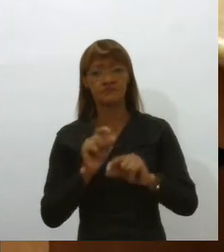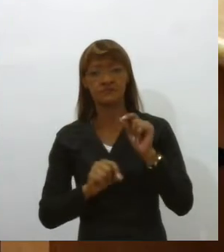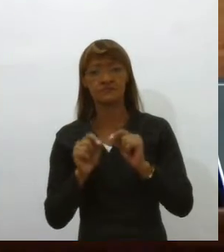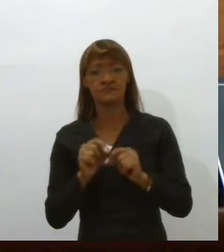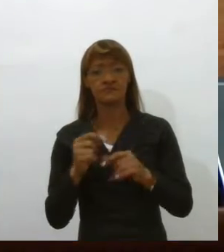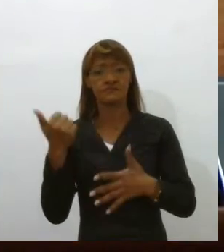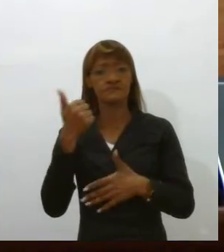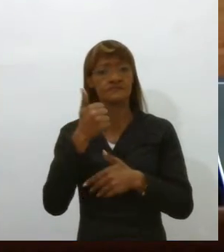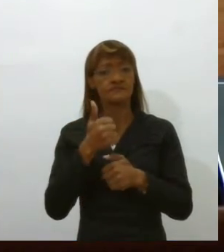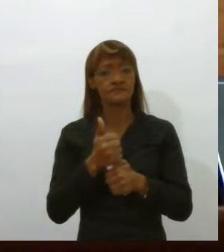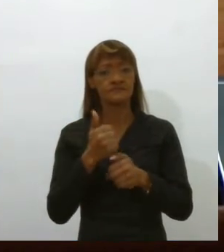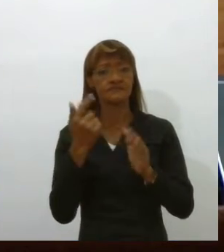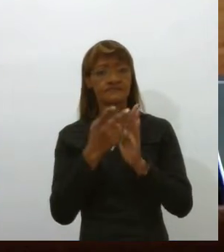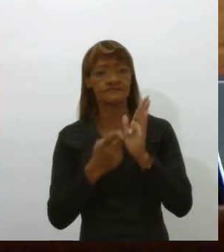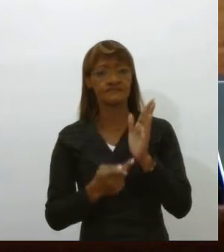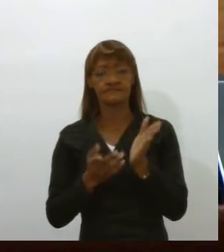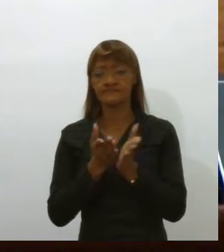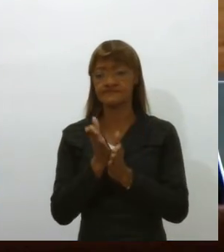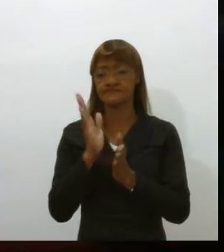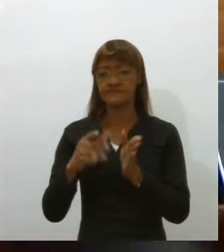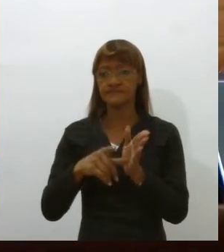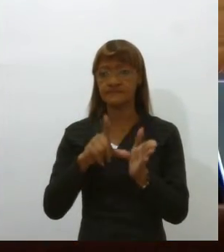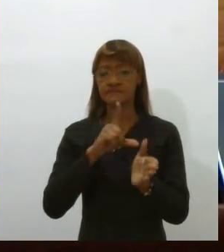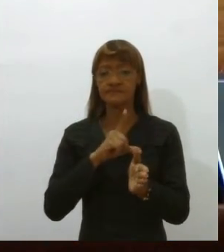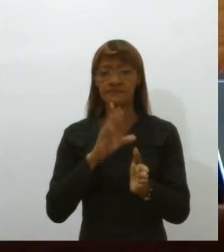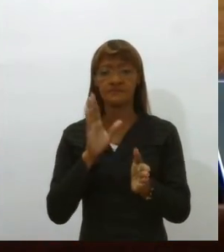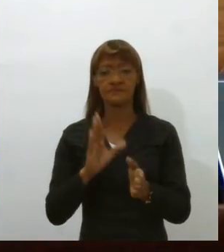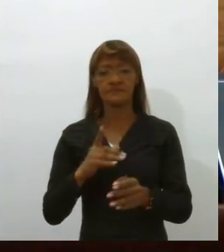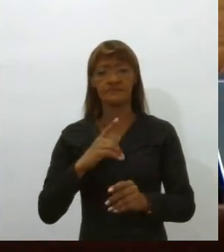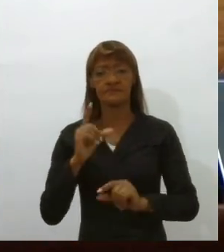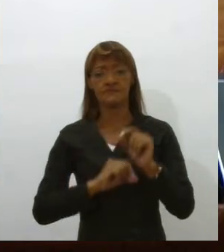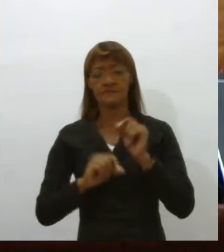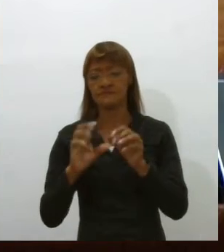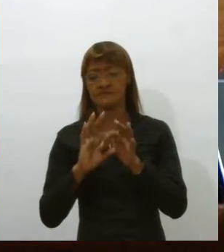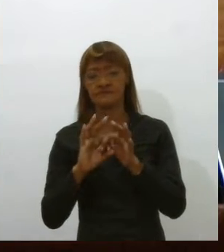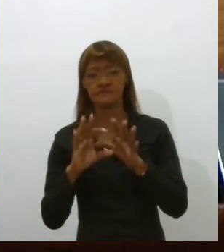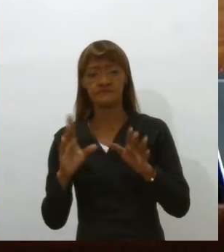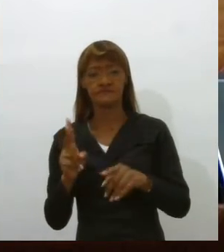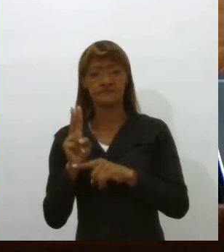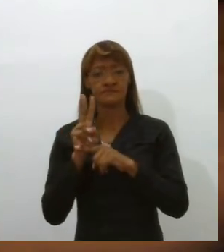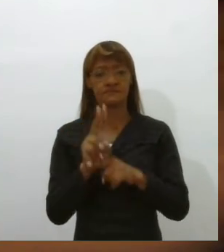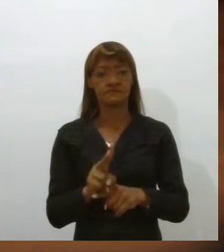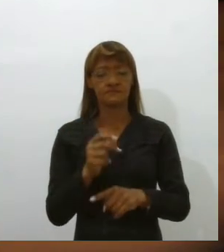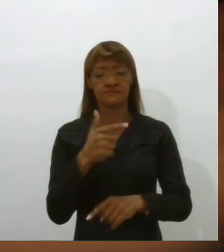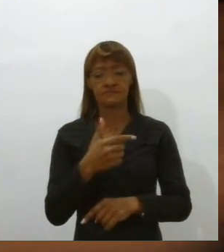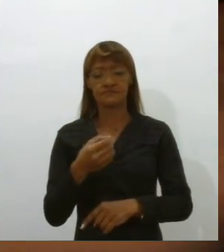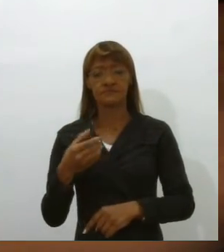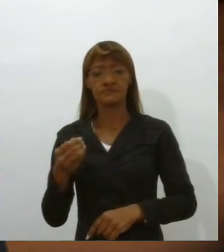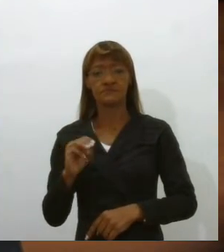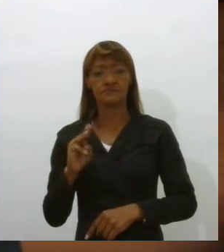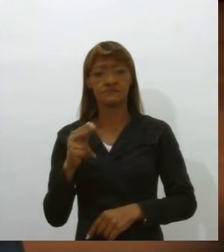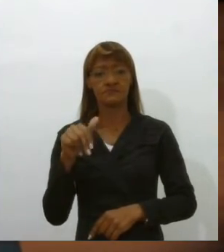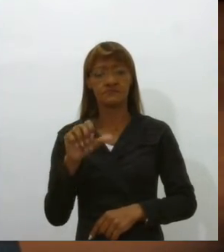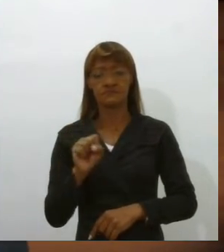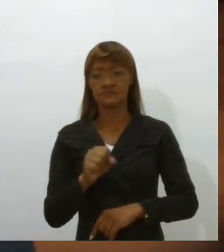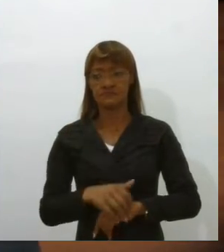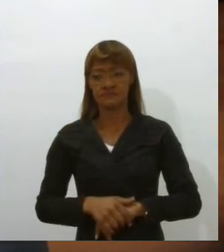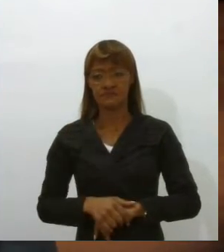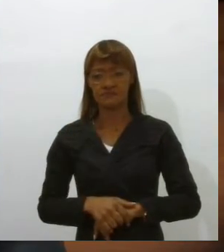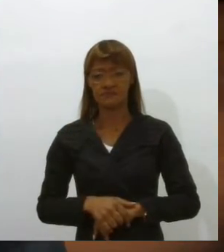projeto aprovado anteriormente que previa a liberação de um empréstimo de R$ 200 milhões. Um projeto estratégico e um